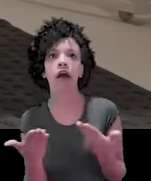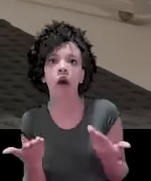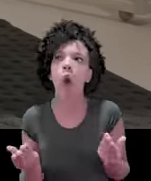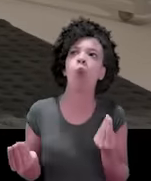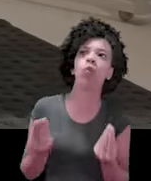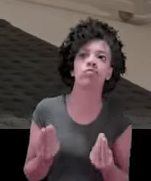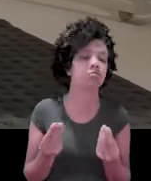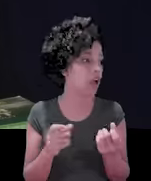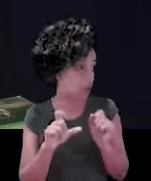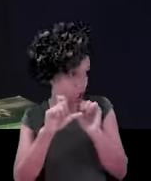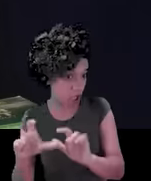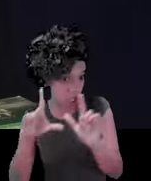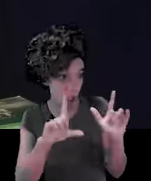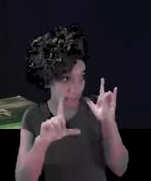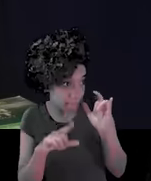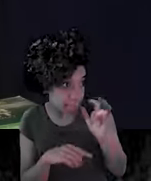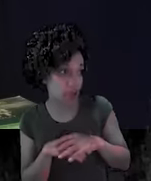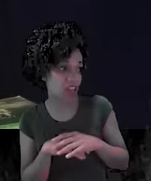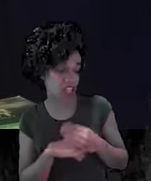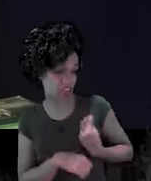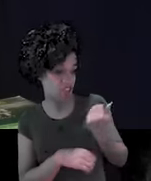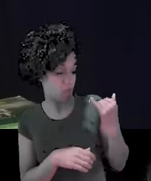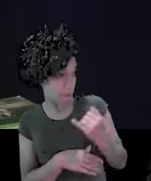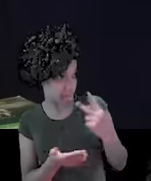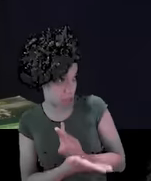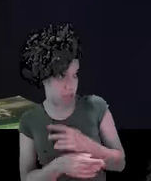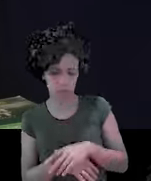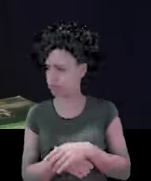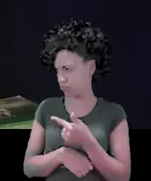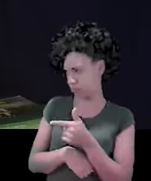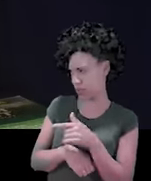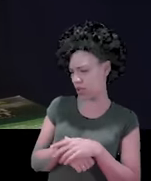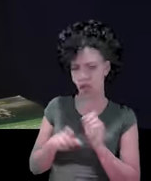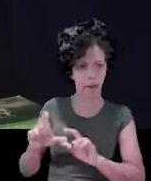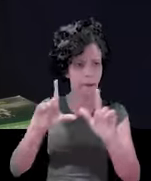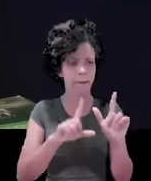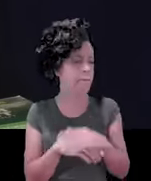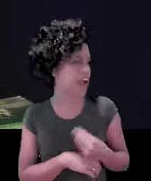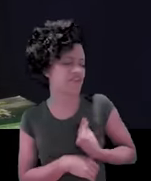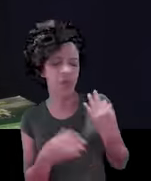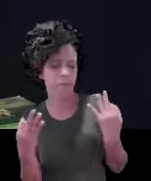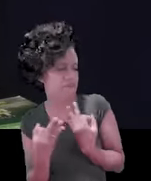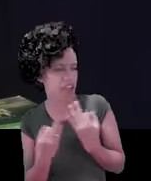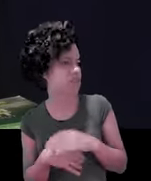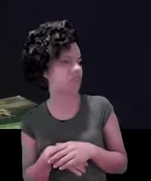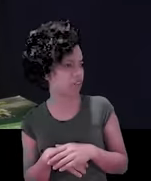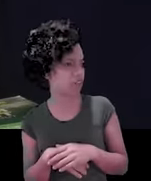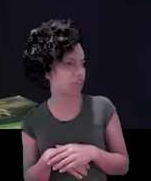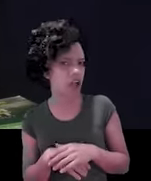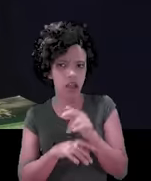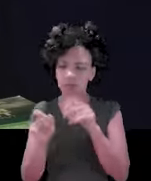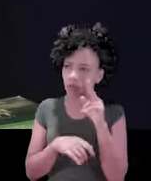é o trauma seu primitivo Instagram Tem alguém falando que ele é uma merda lá Não não tem quem sabe o Instagram vida é perfeita sem sim